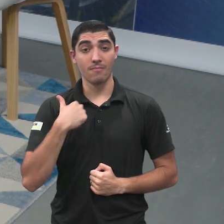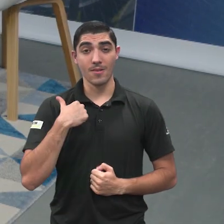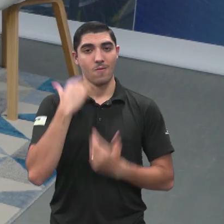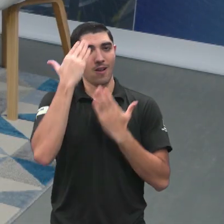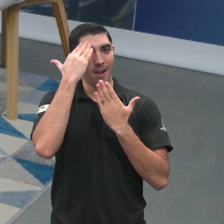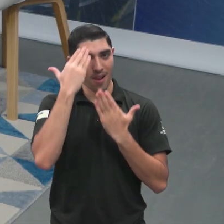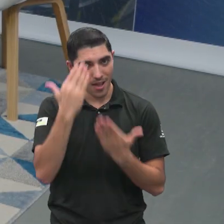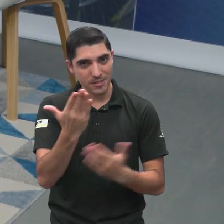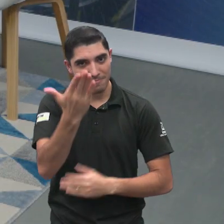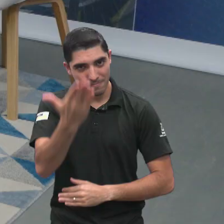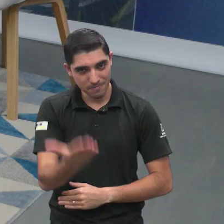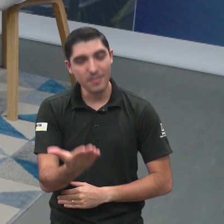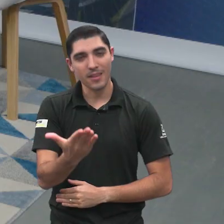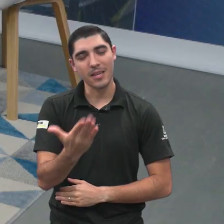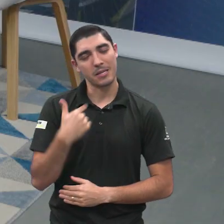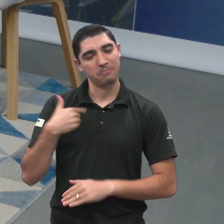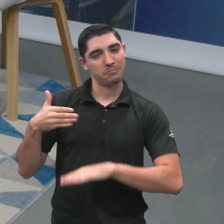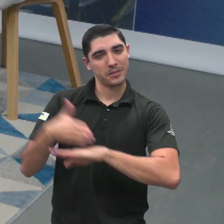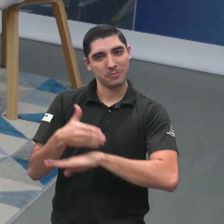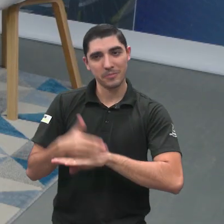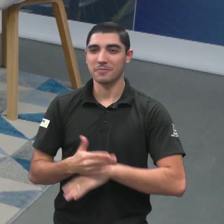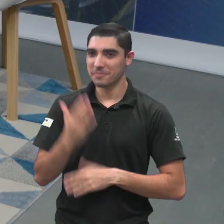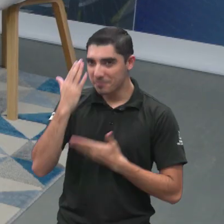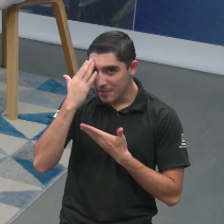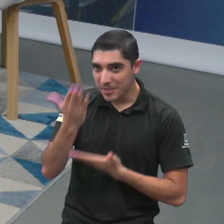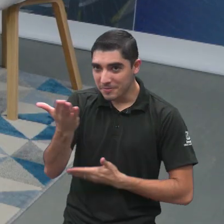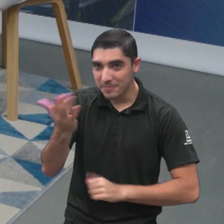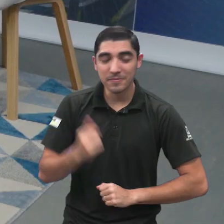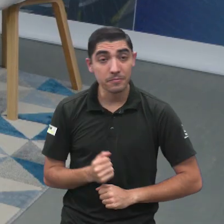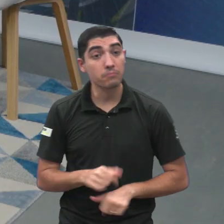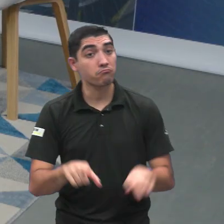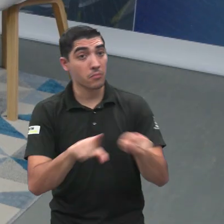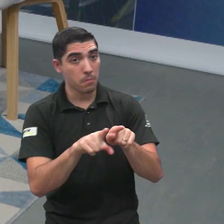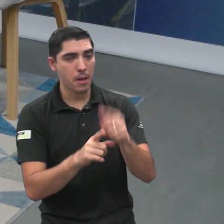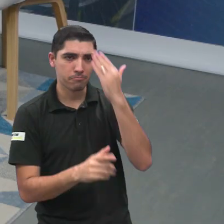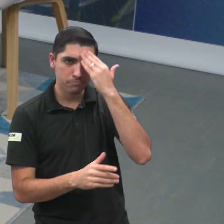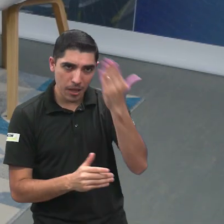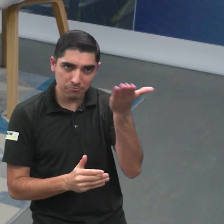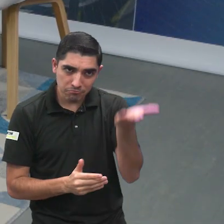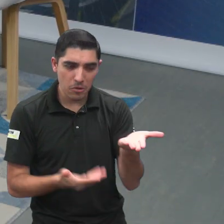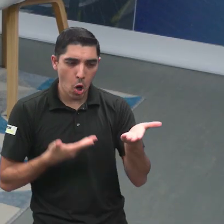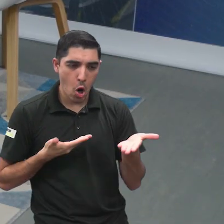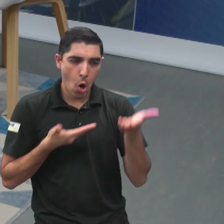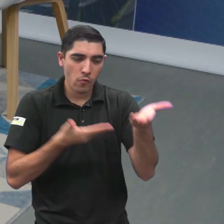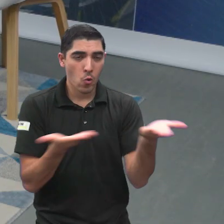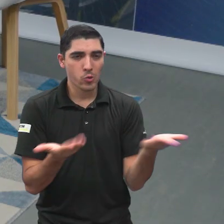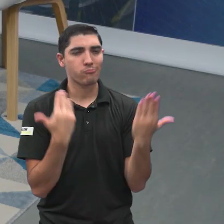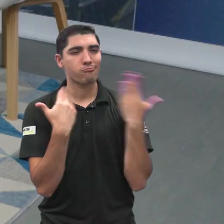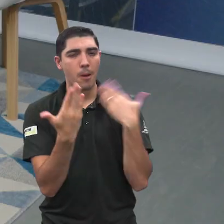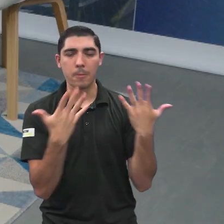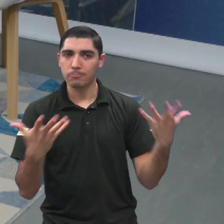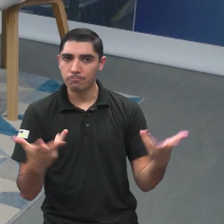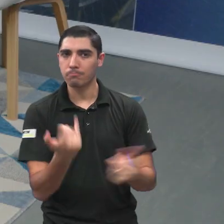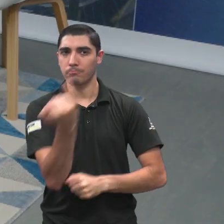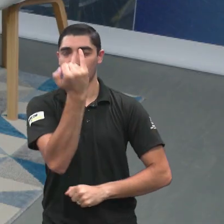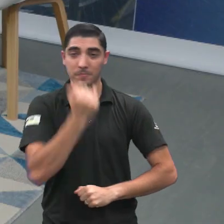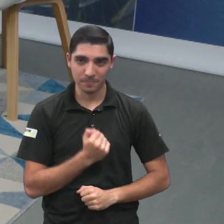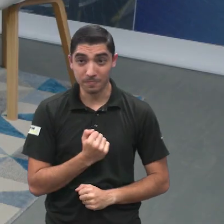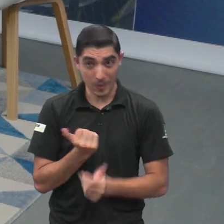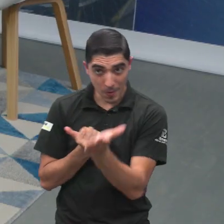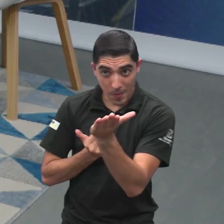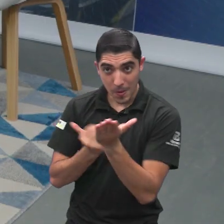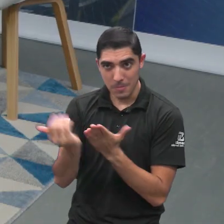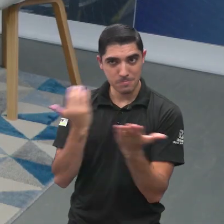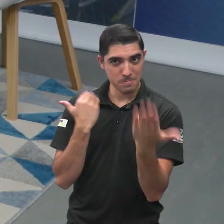agradecer também, Rafa, por estar aqui. Obrigado. Obrigadão, Fernando. Obrigado, Rafael, pela oportunidade de ter esse diálogo, vai ser muito importante. E bora começar